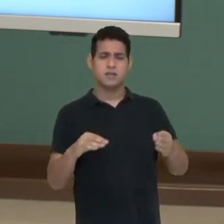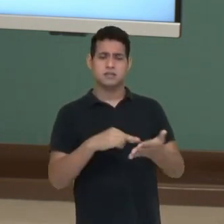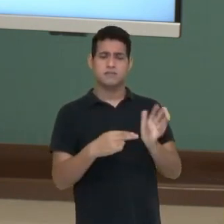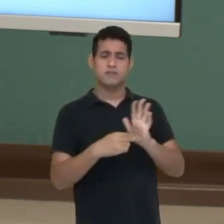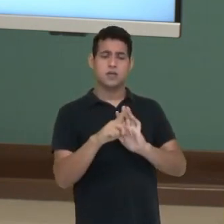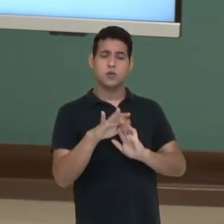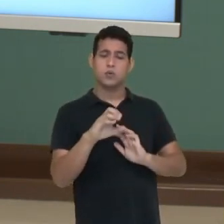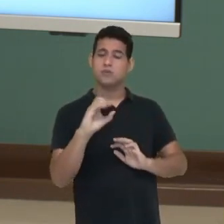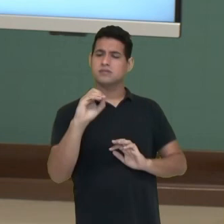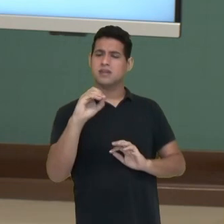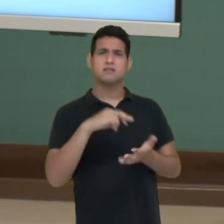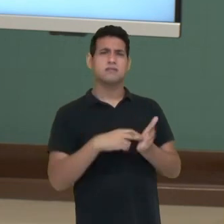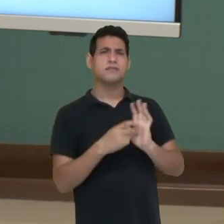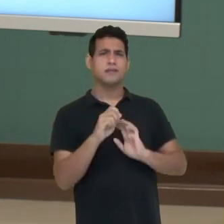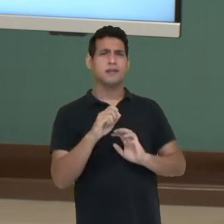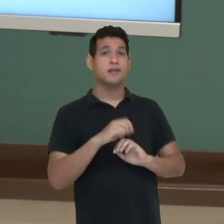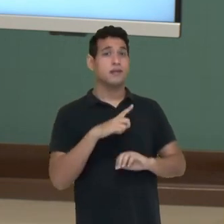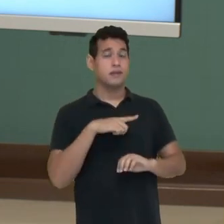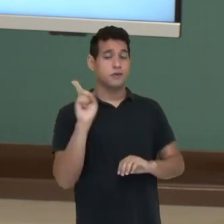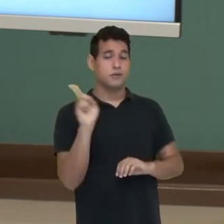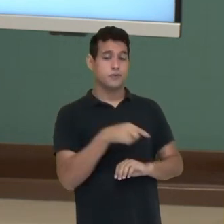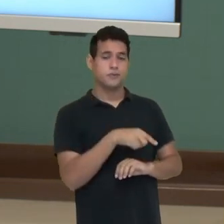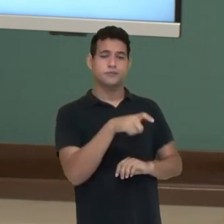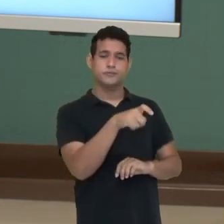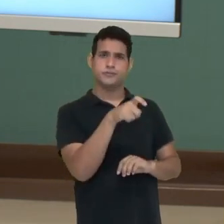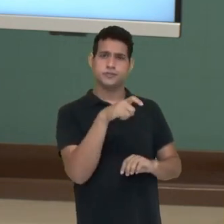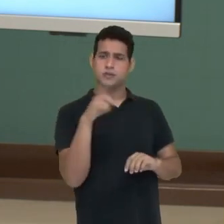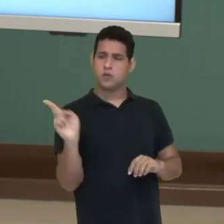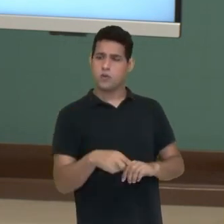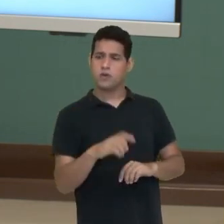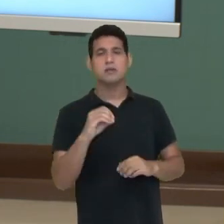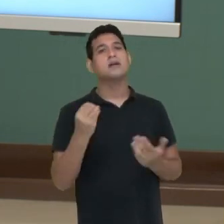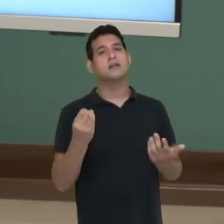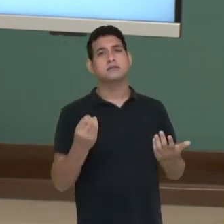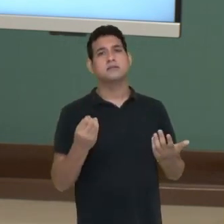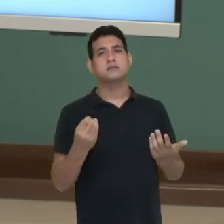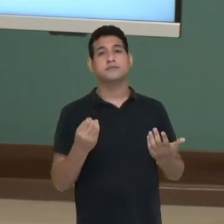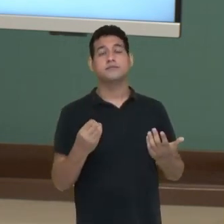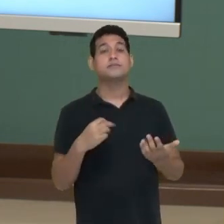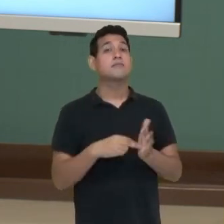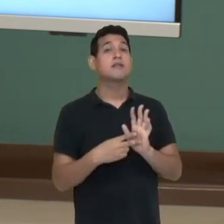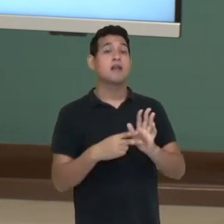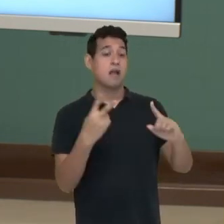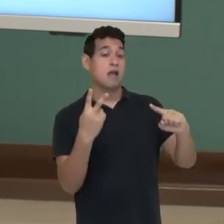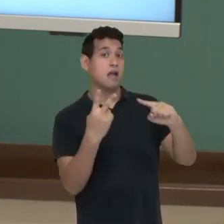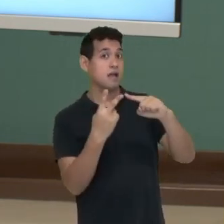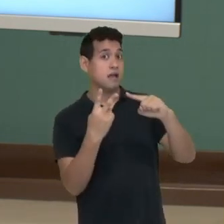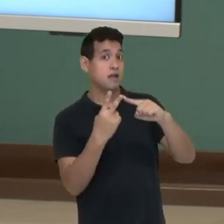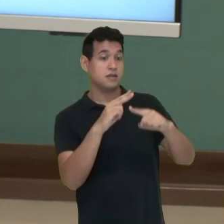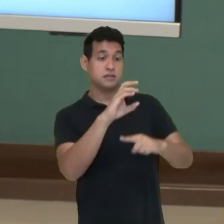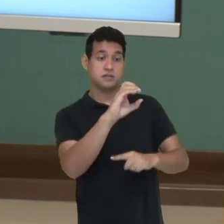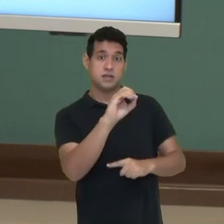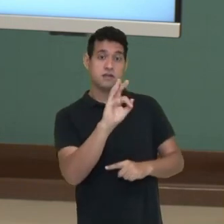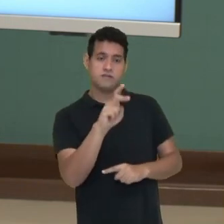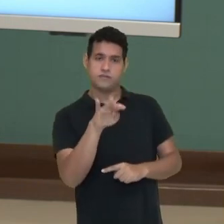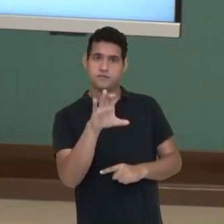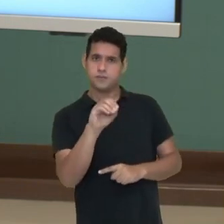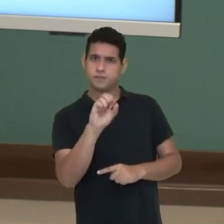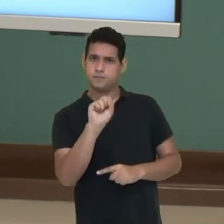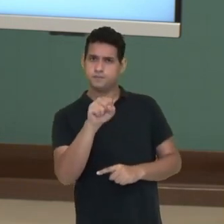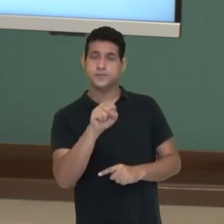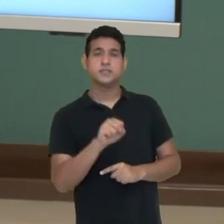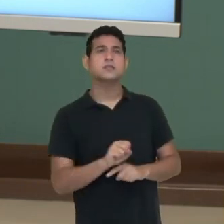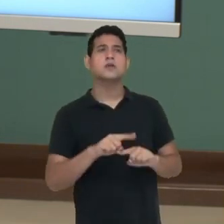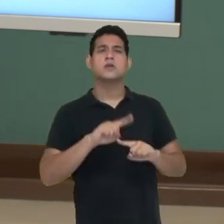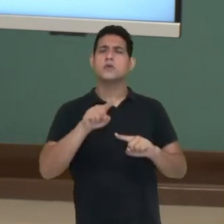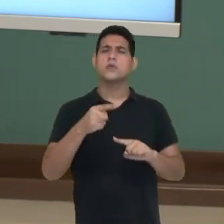0. Então, significa que ele corta o eixo X no 0. Ok? É a raiz, o 0 da função. E o